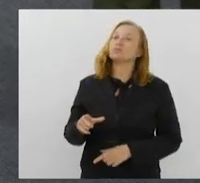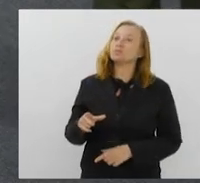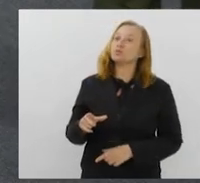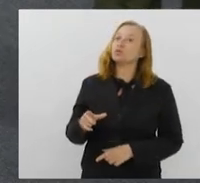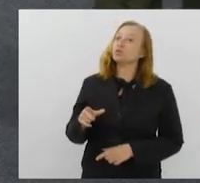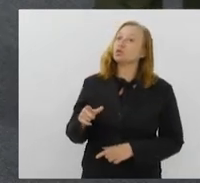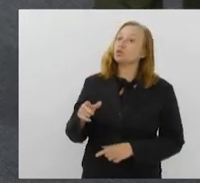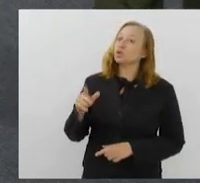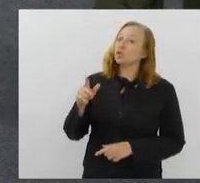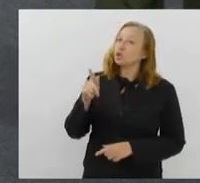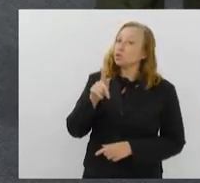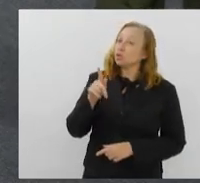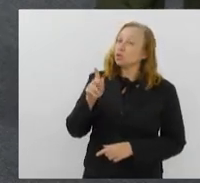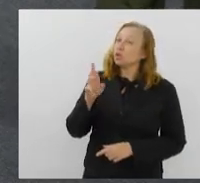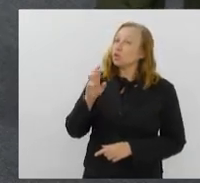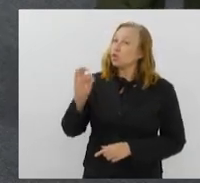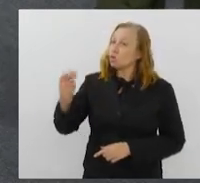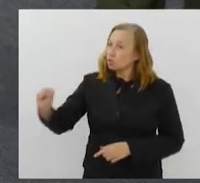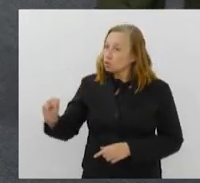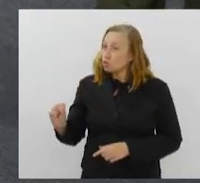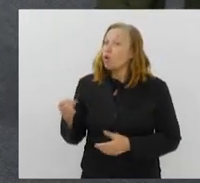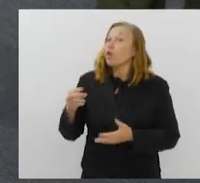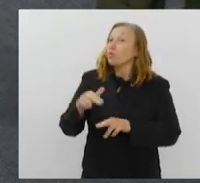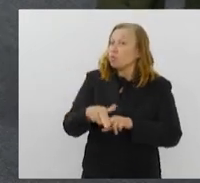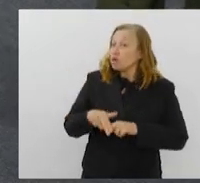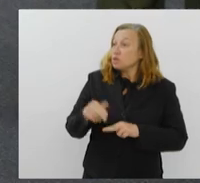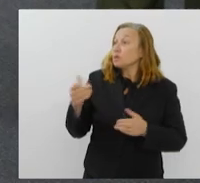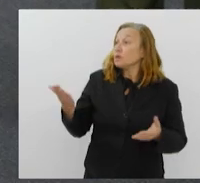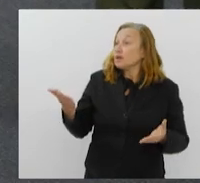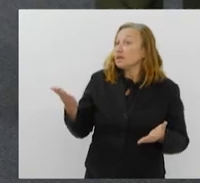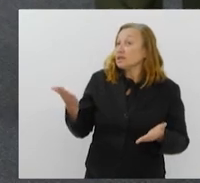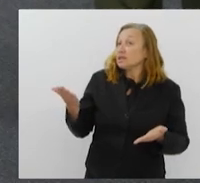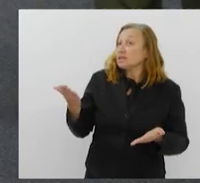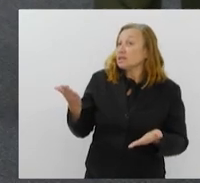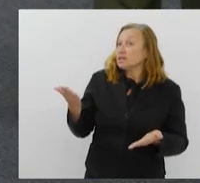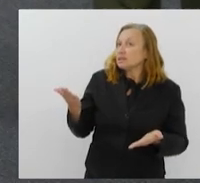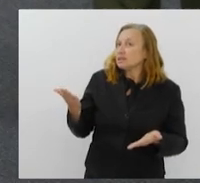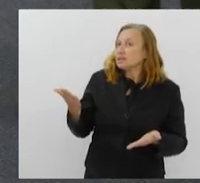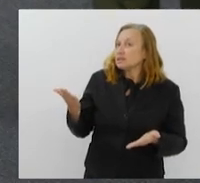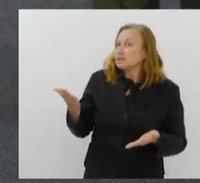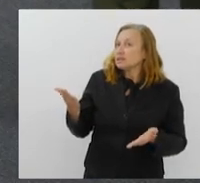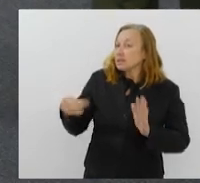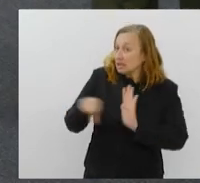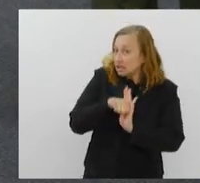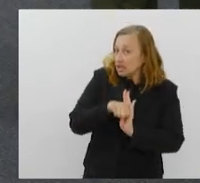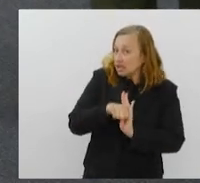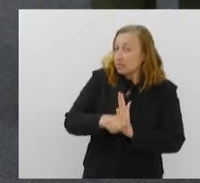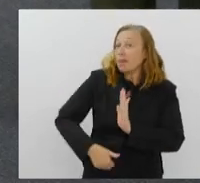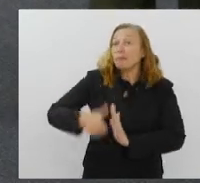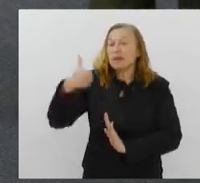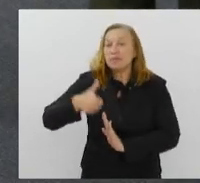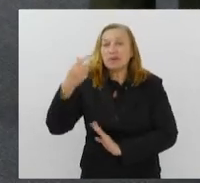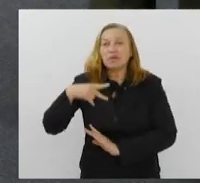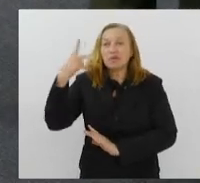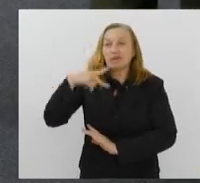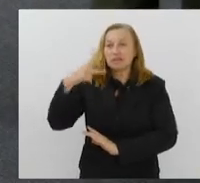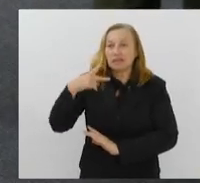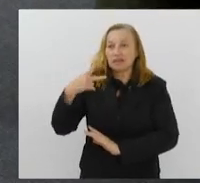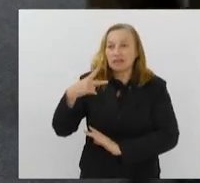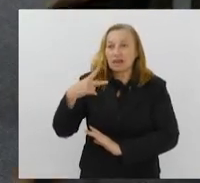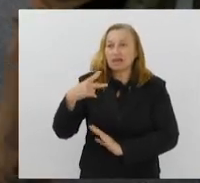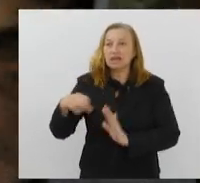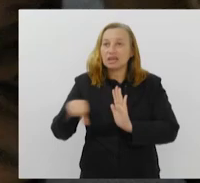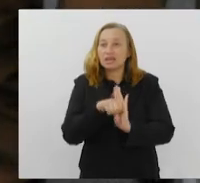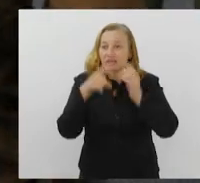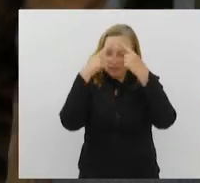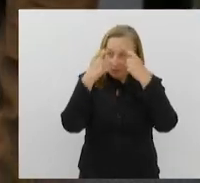isso, muitas vezes, inclusive, comete crimes, por isso, foi condenado, primeiro parlamentar condenado no Brasil, por